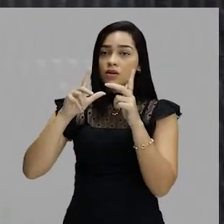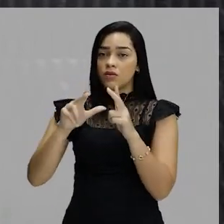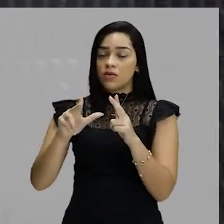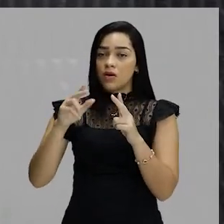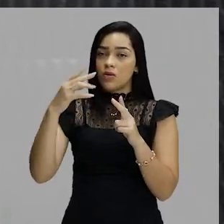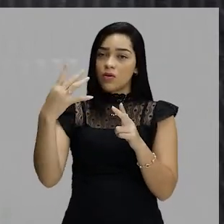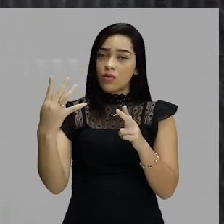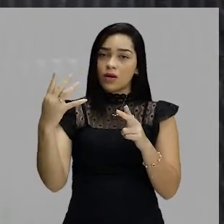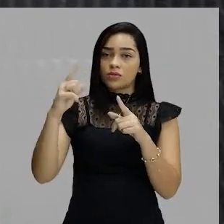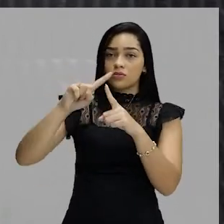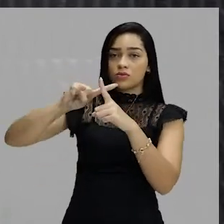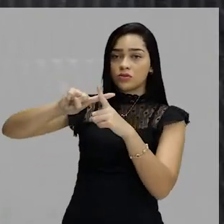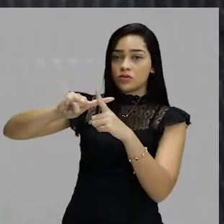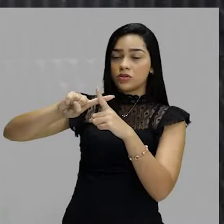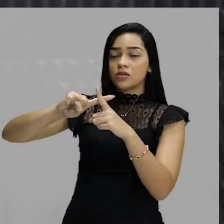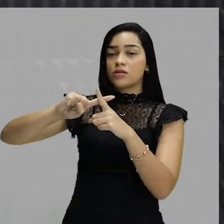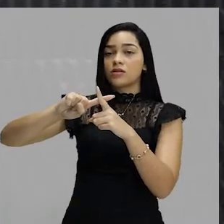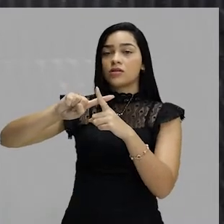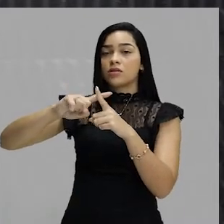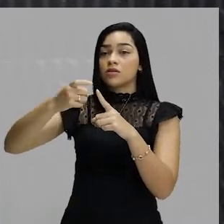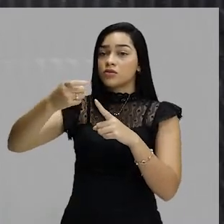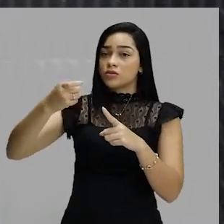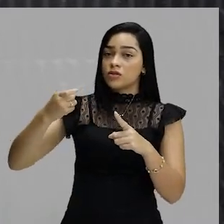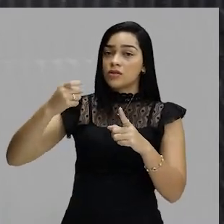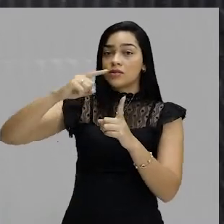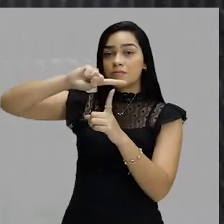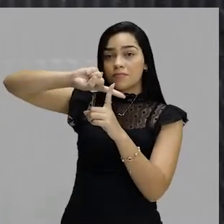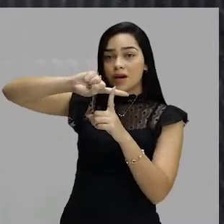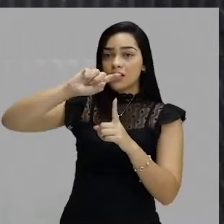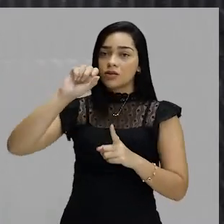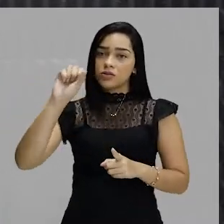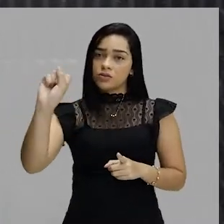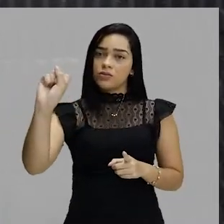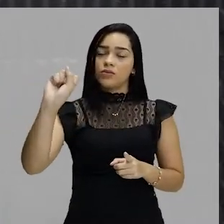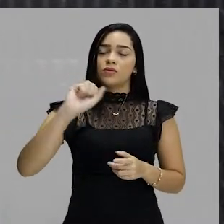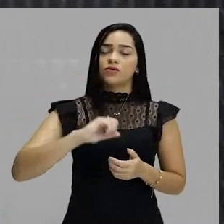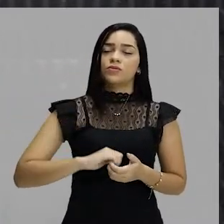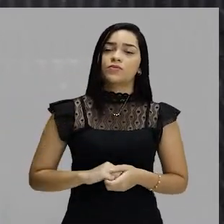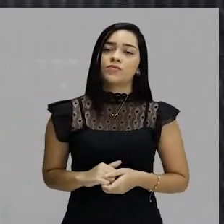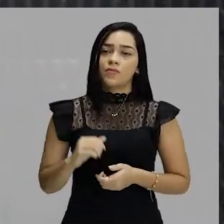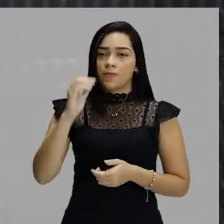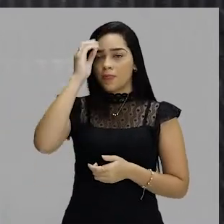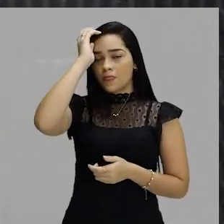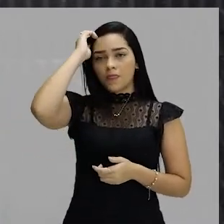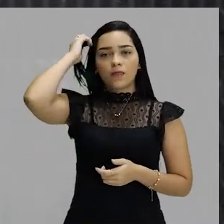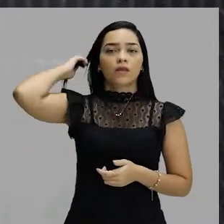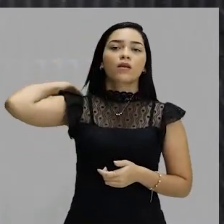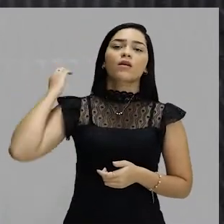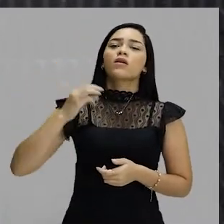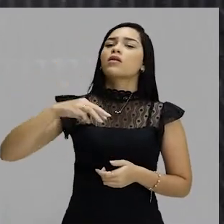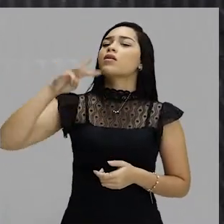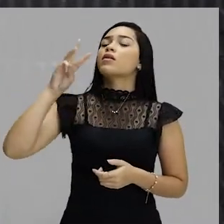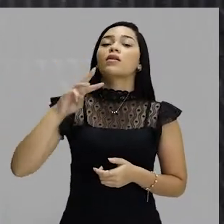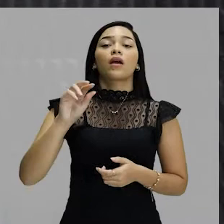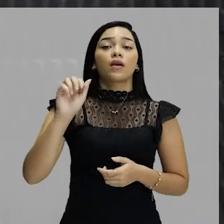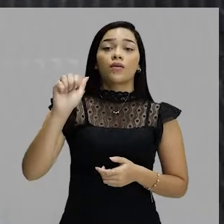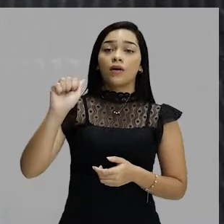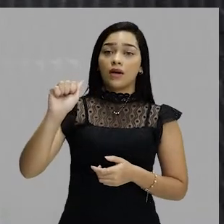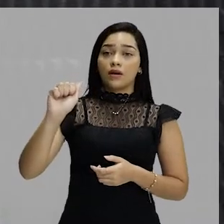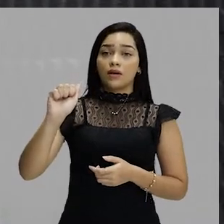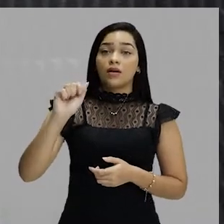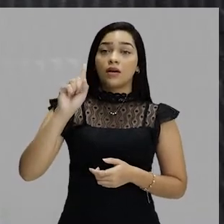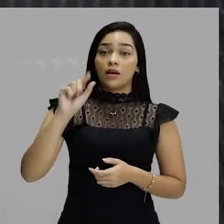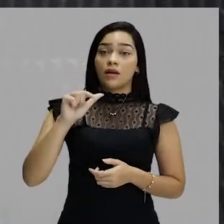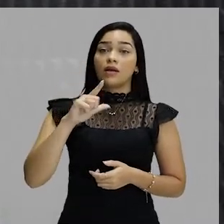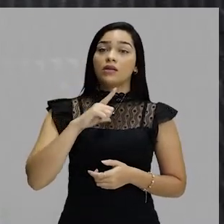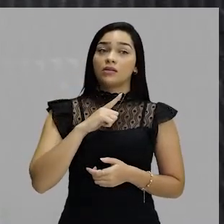a 4x mais 8, certo? Veja, quem é o a dessa função? O a é